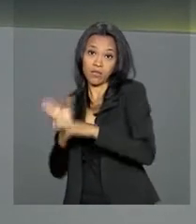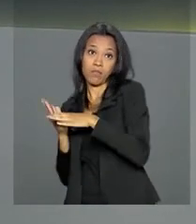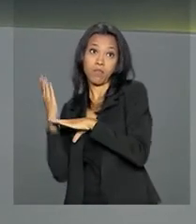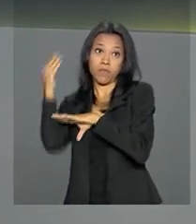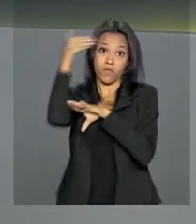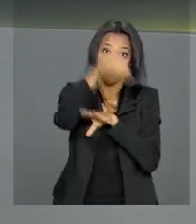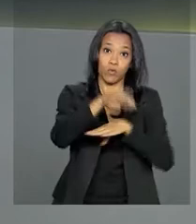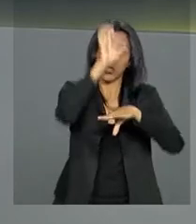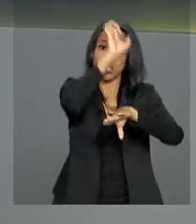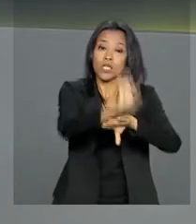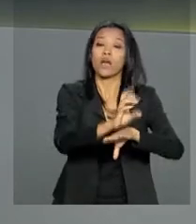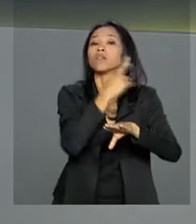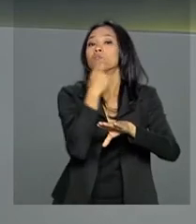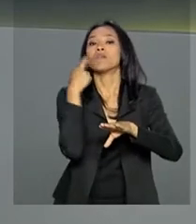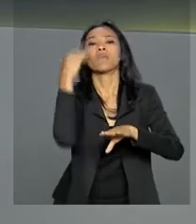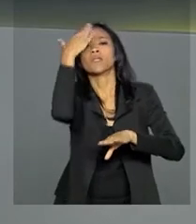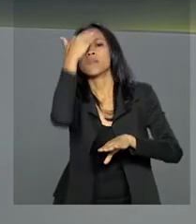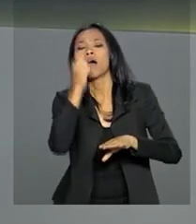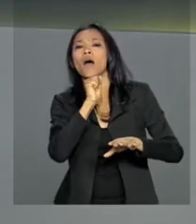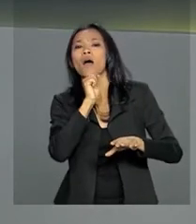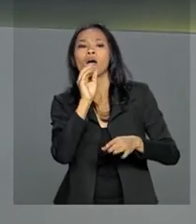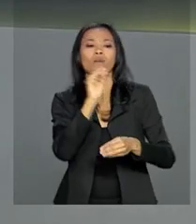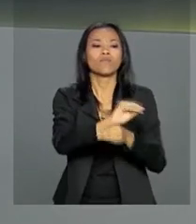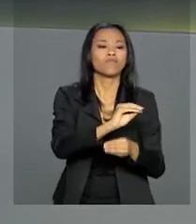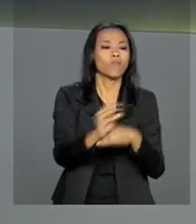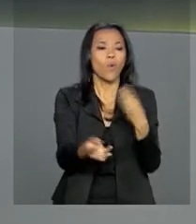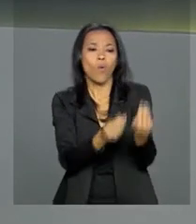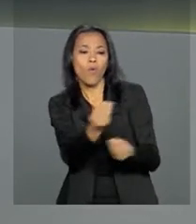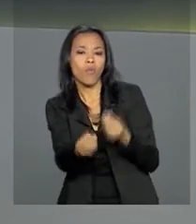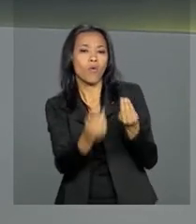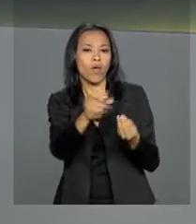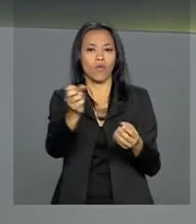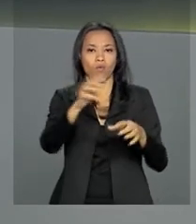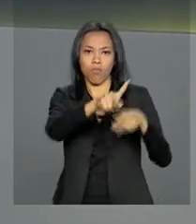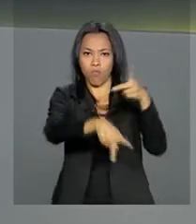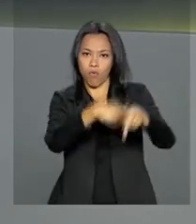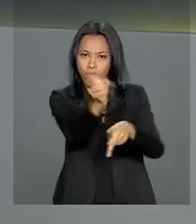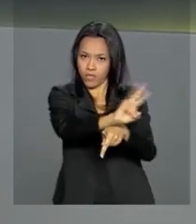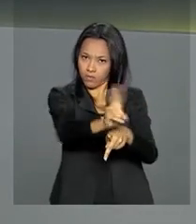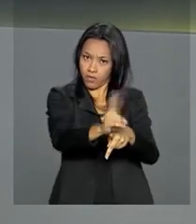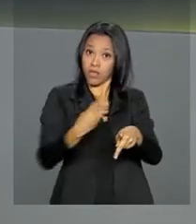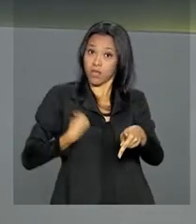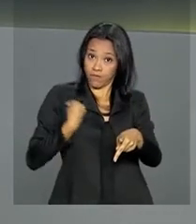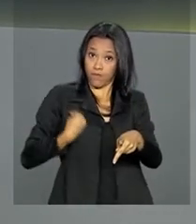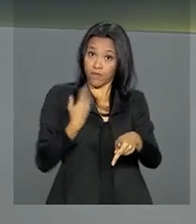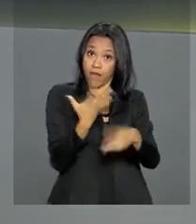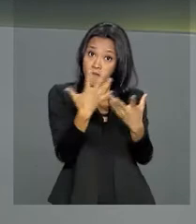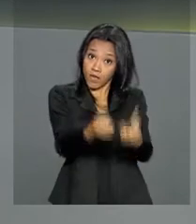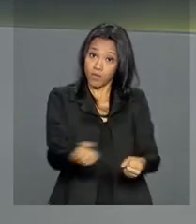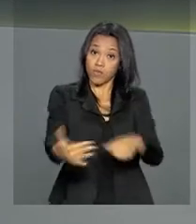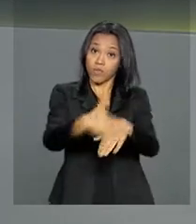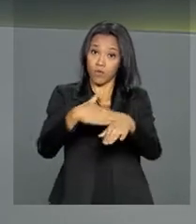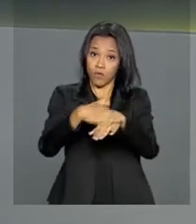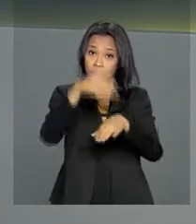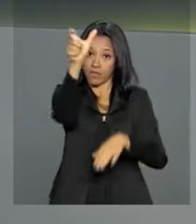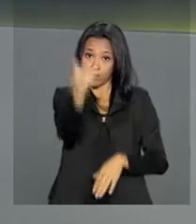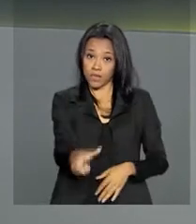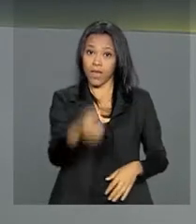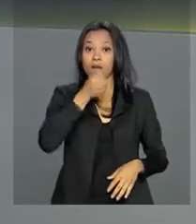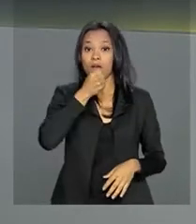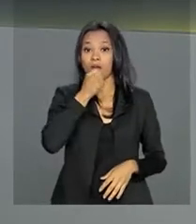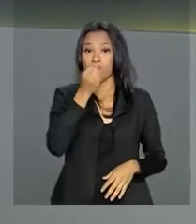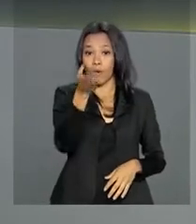governo federal de acolhida aos imigrantes venezuelanos que estão por lá. Vamos então falar ao vivo agora com a repórter Luana